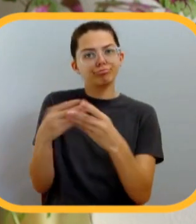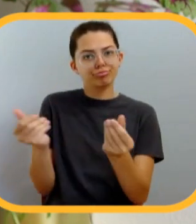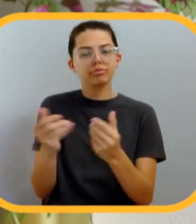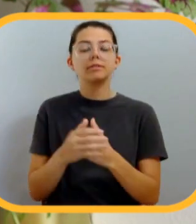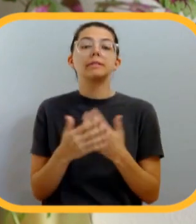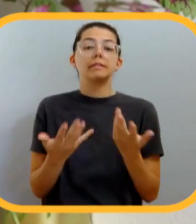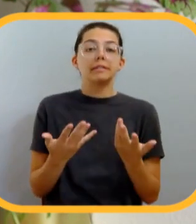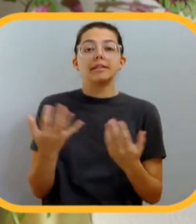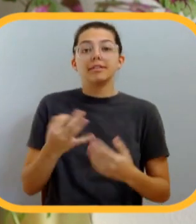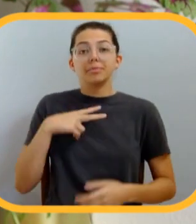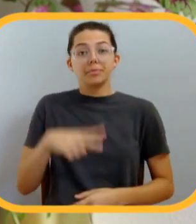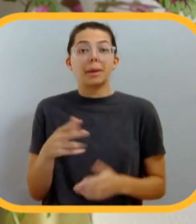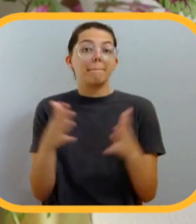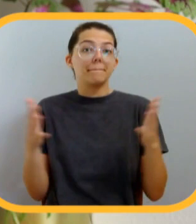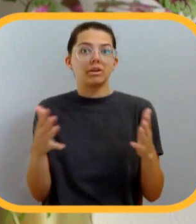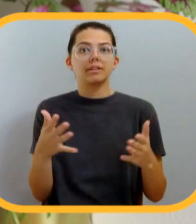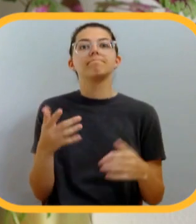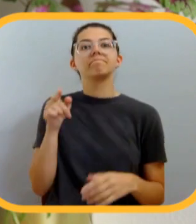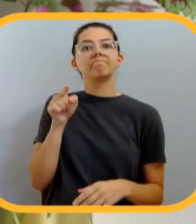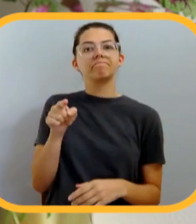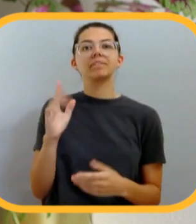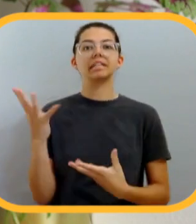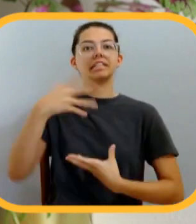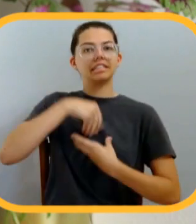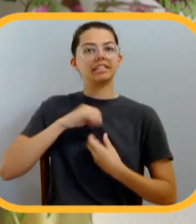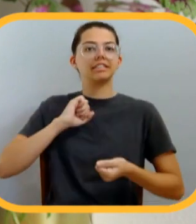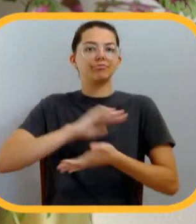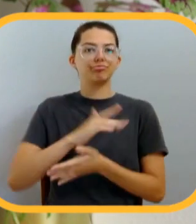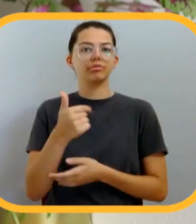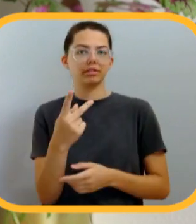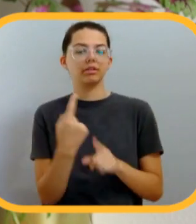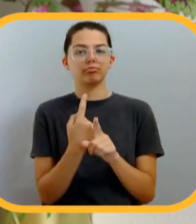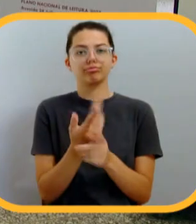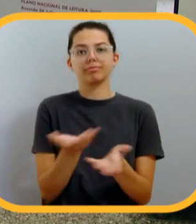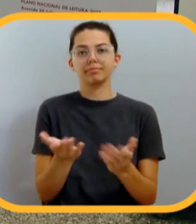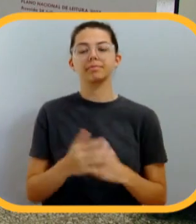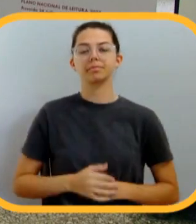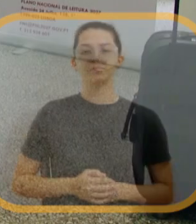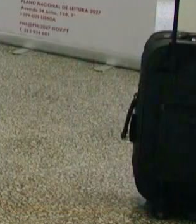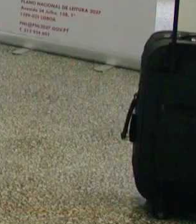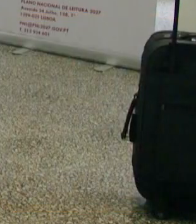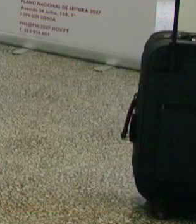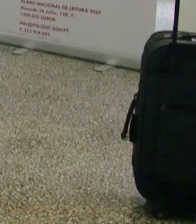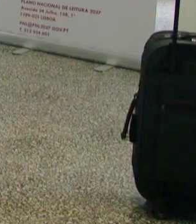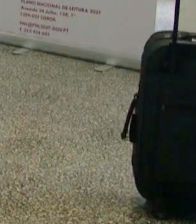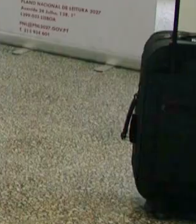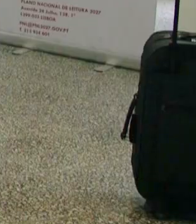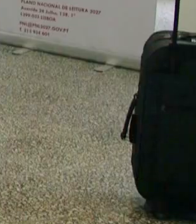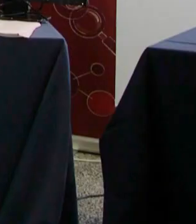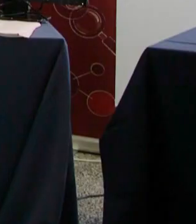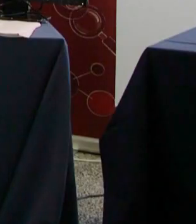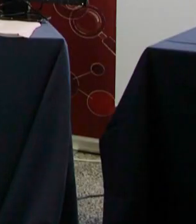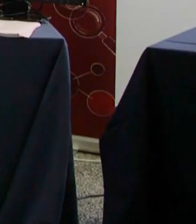questão da desinformação. E é curioso que em Portugal a esmagadora maioria aponta para a literacia mediática.